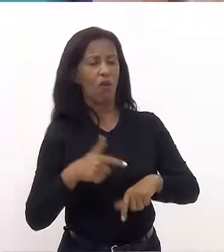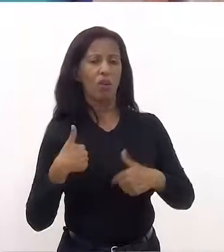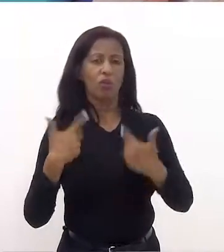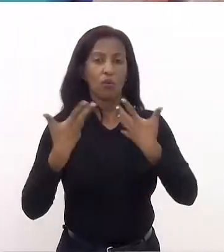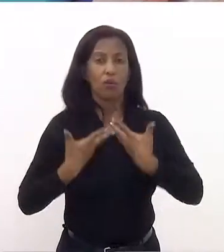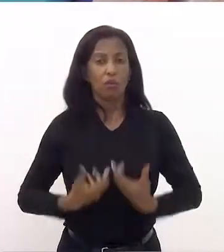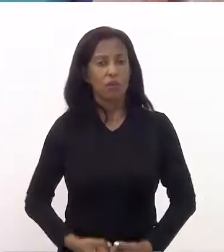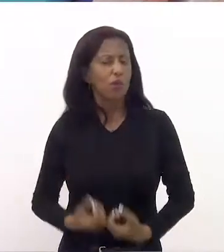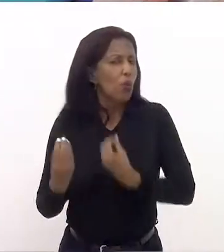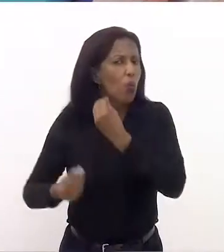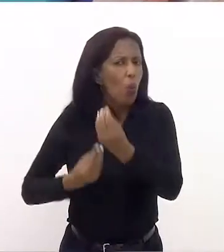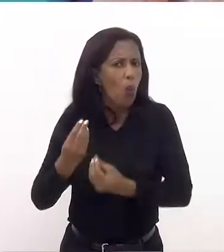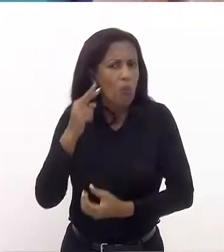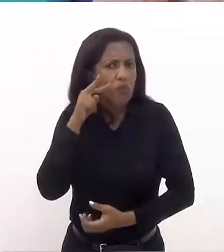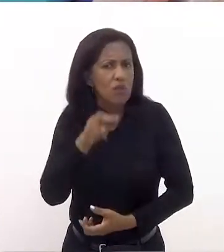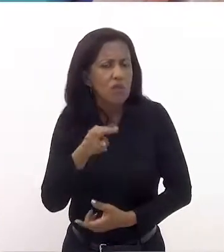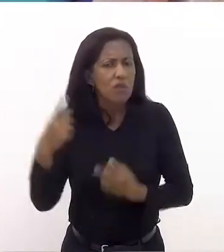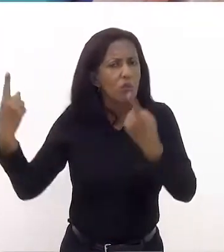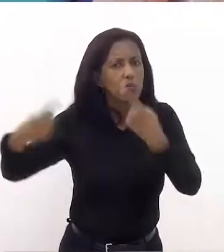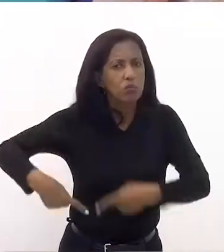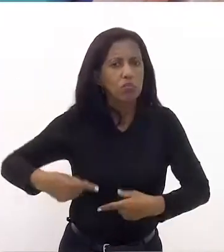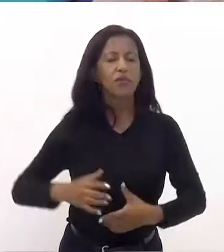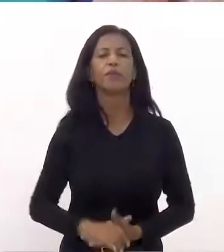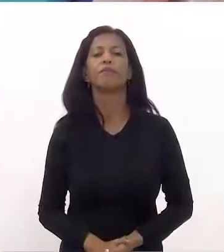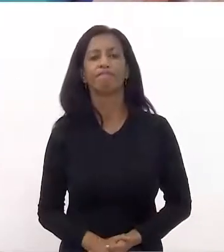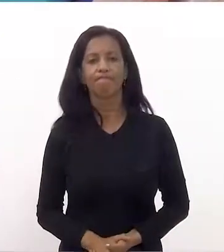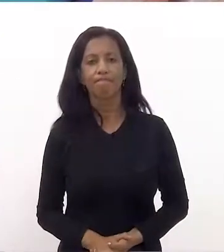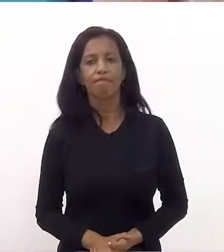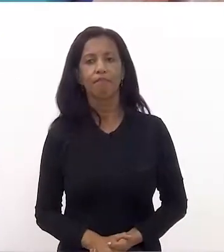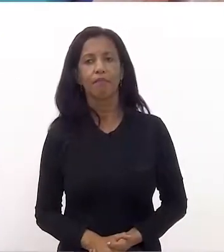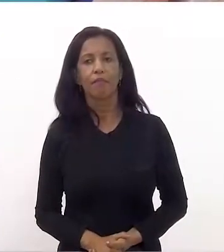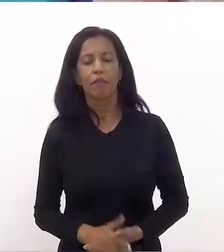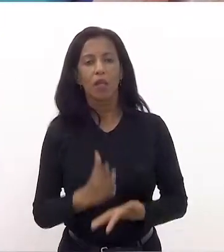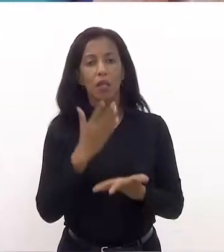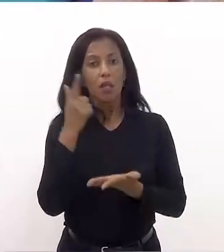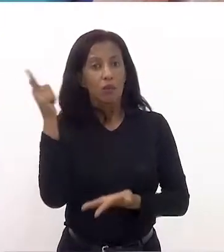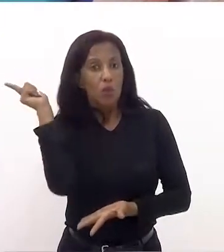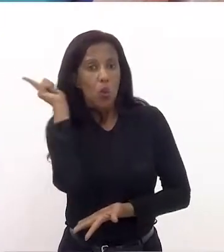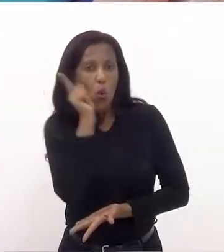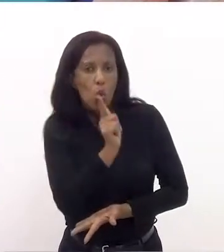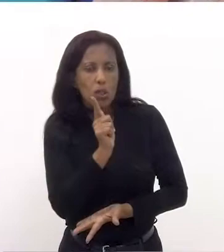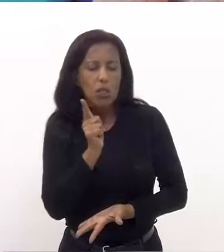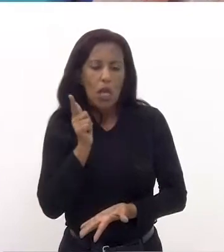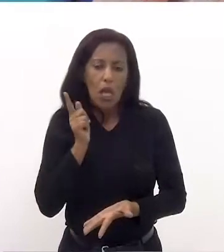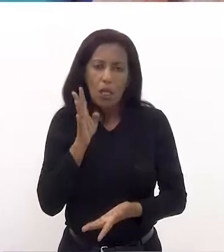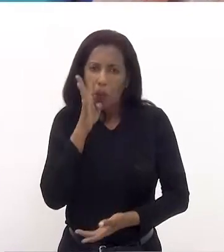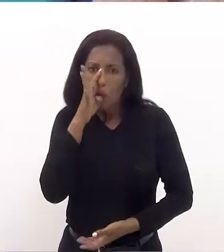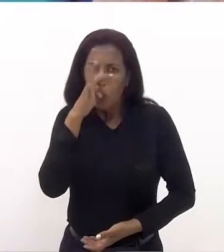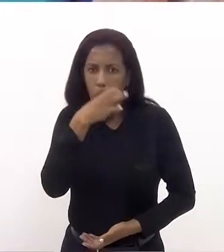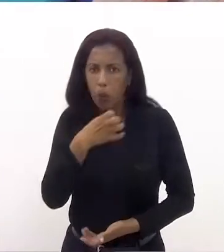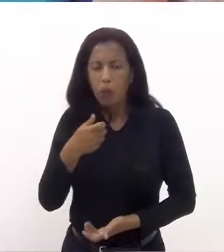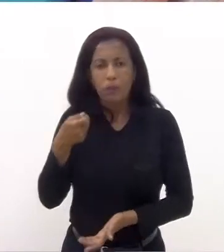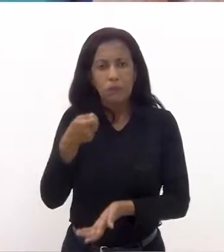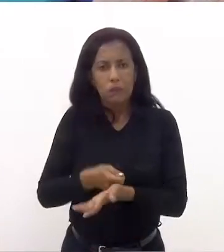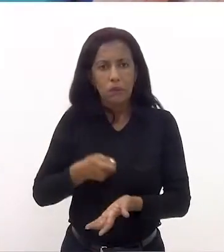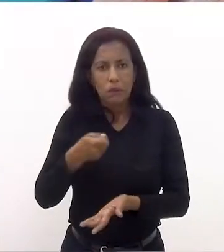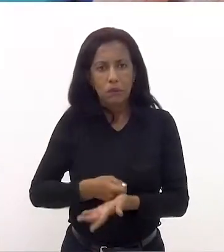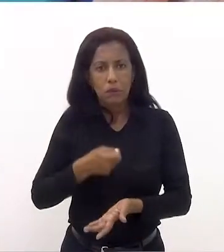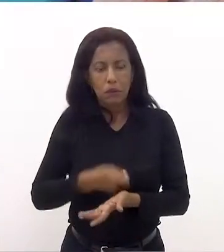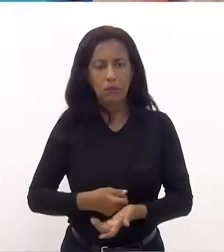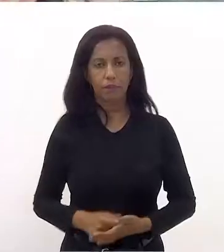horário do trabalho e eu estou cansada. Como é que você vence seus desafios, Gilberto, e consegue perseverar dessa